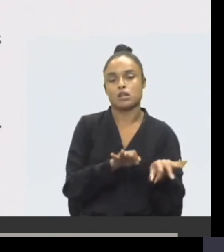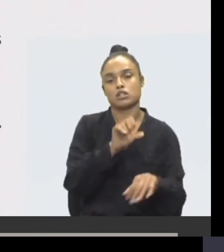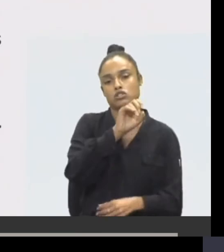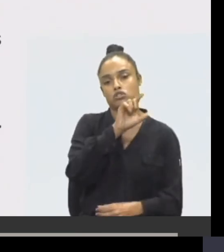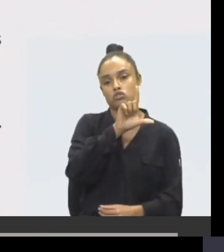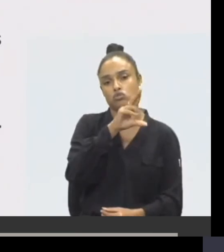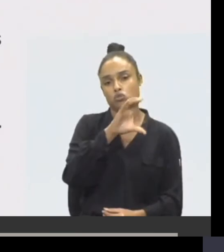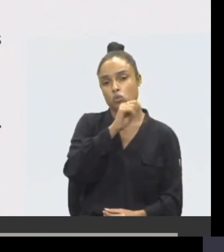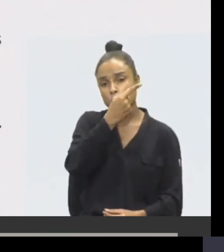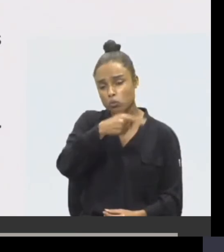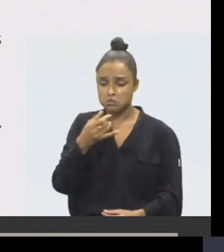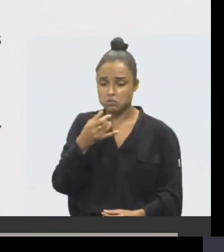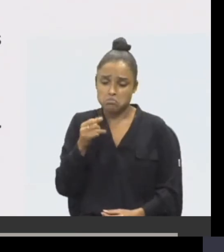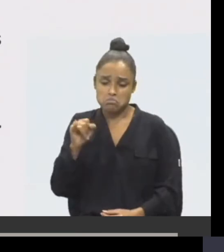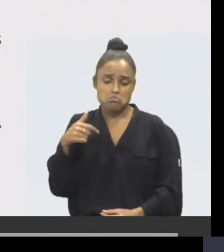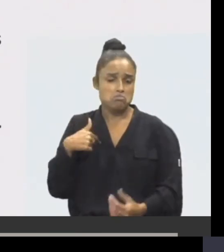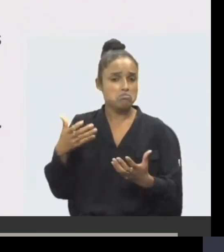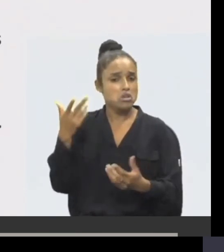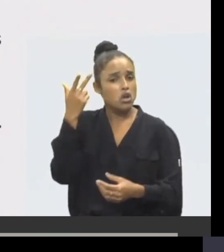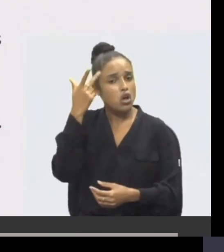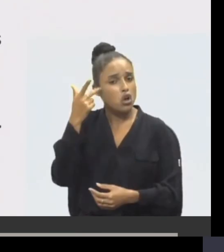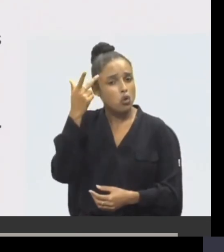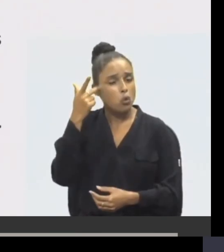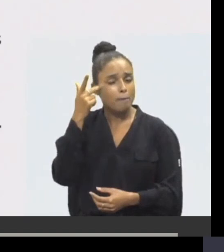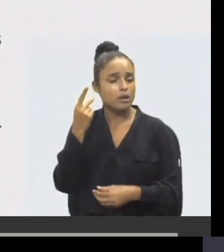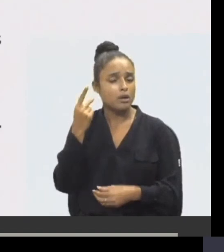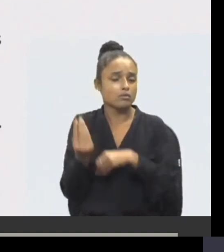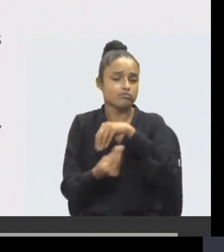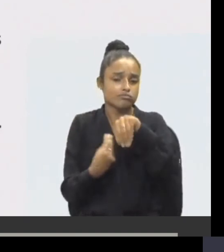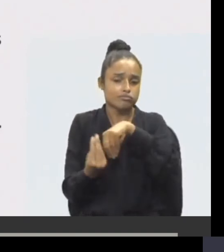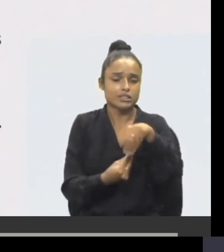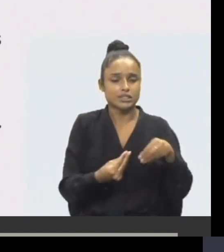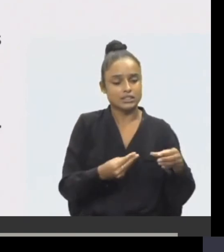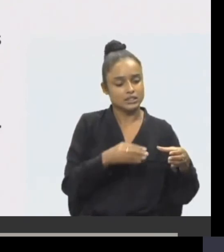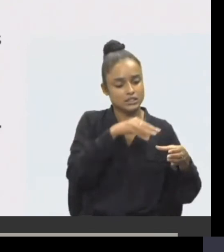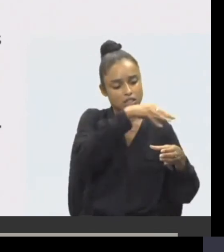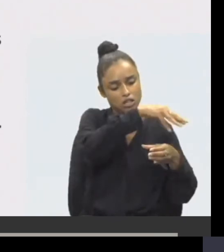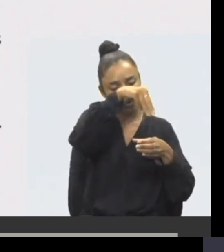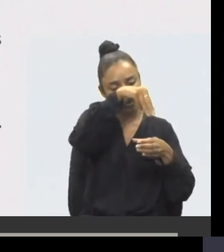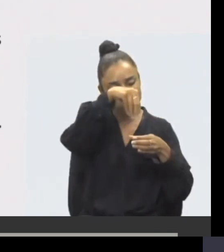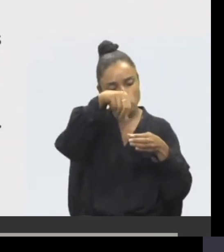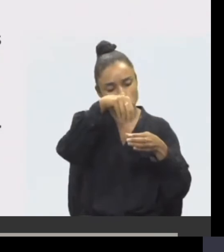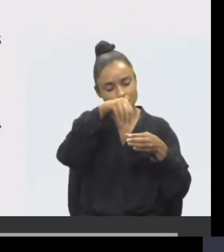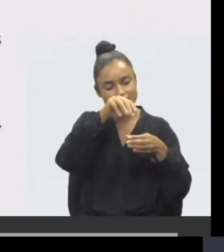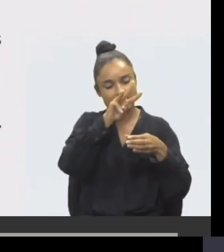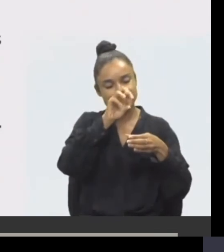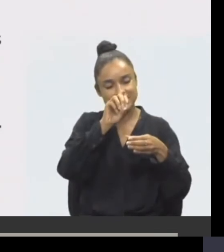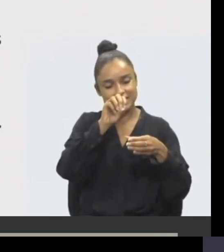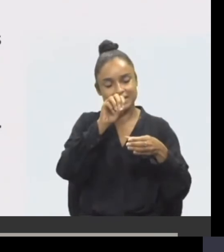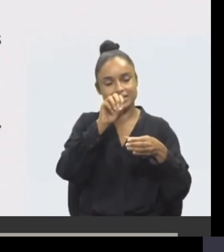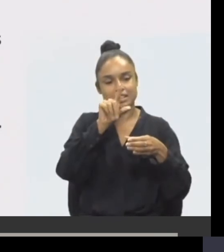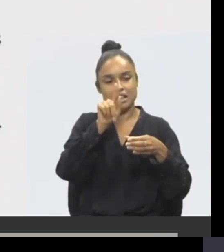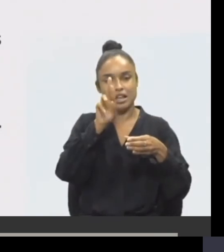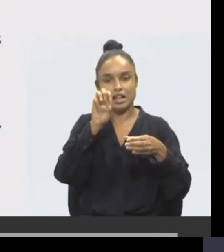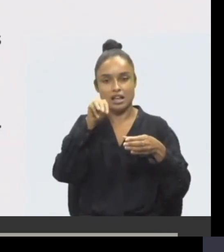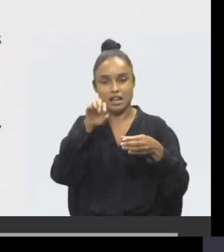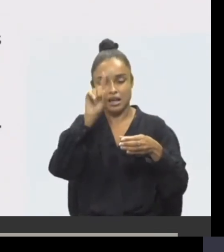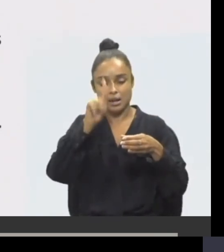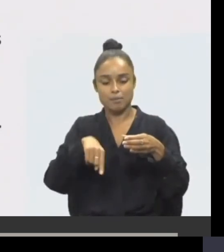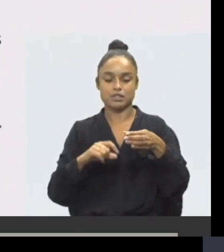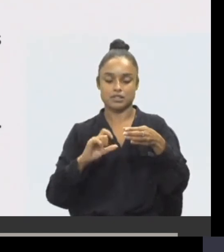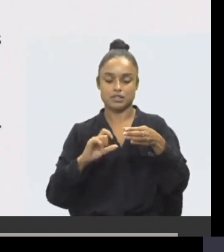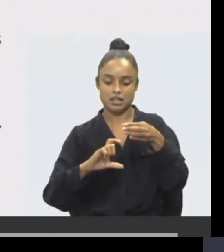Se eu quiser preparar uma solução normal, se eu dissolver ali 30 gramas de bisulfito em água destilada, em 100 ml de água